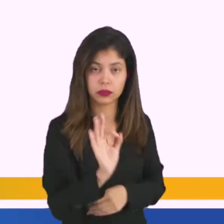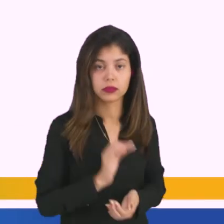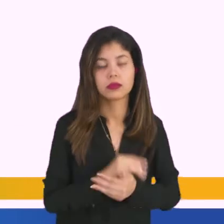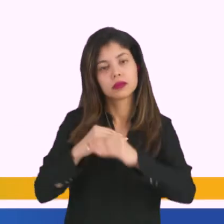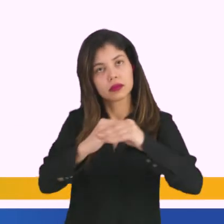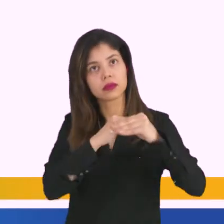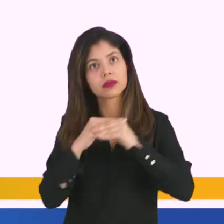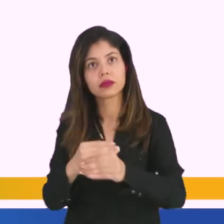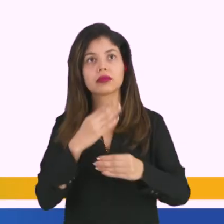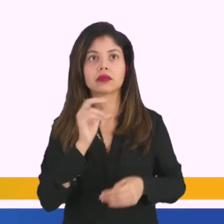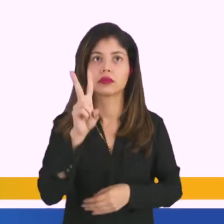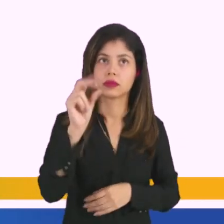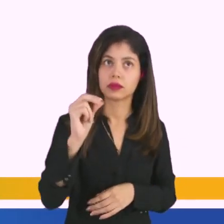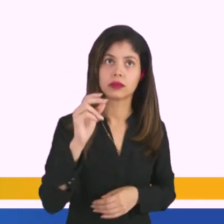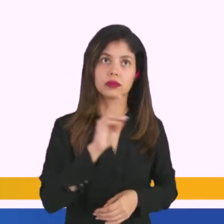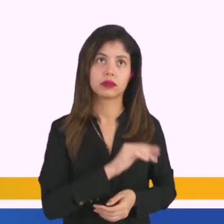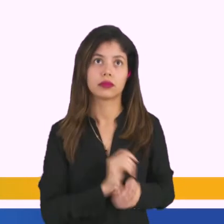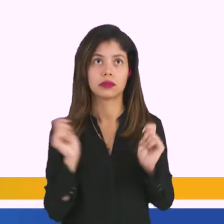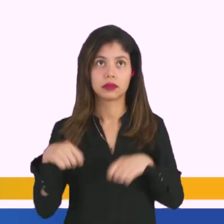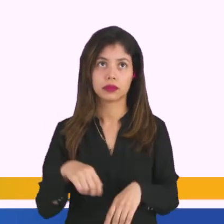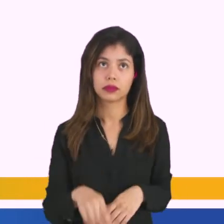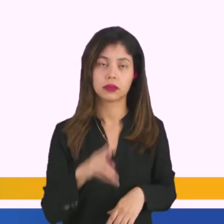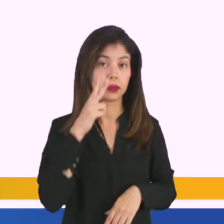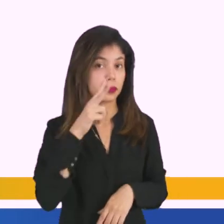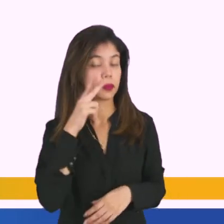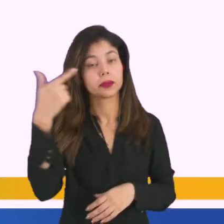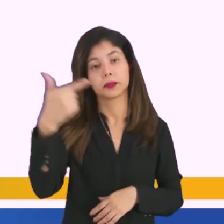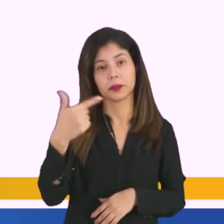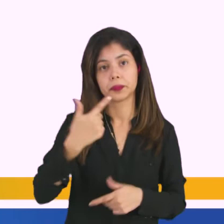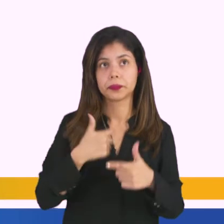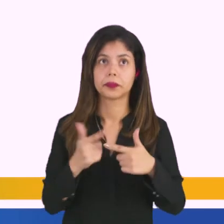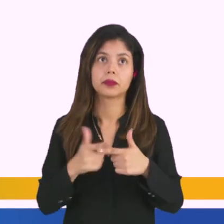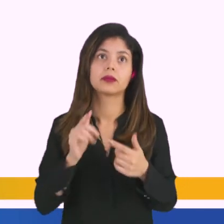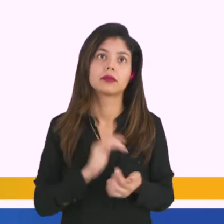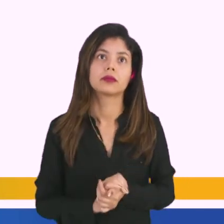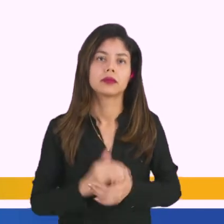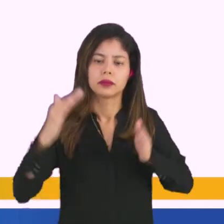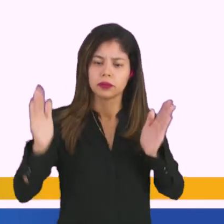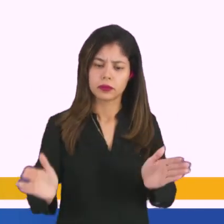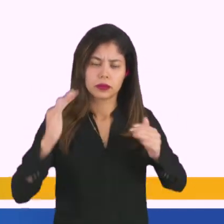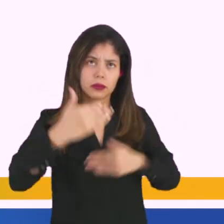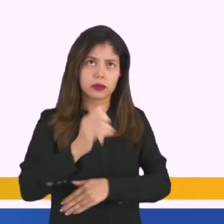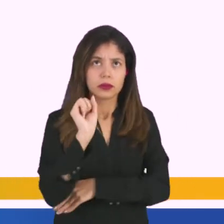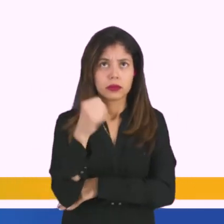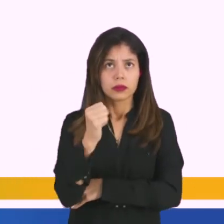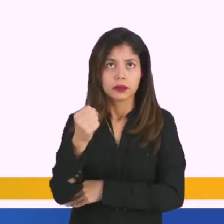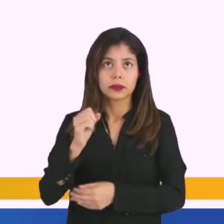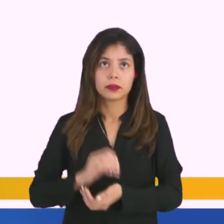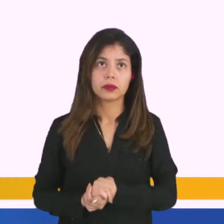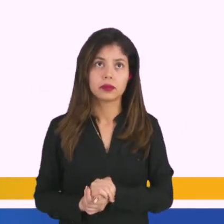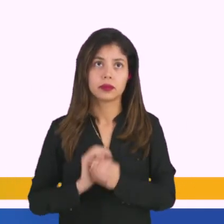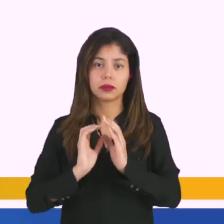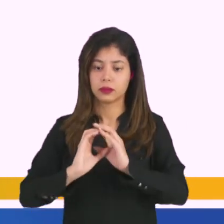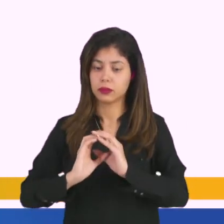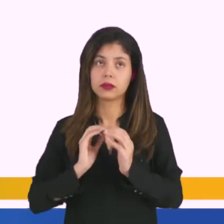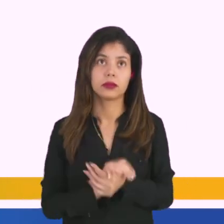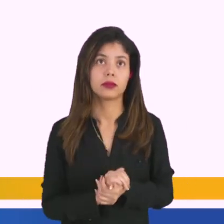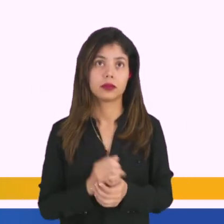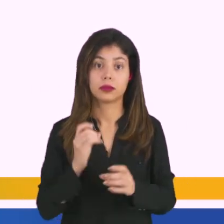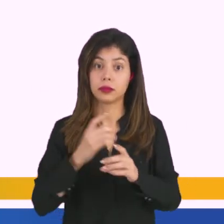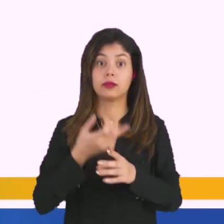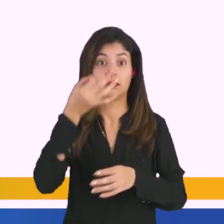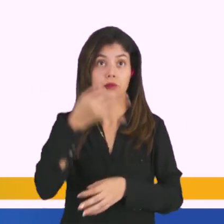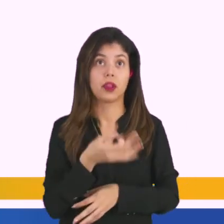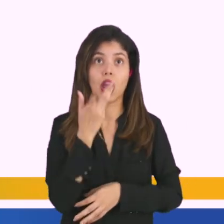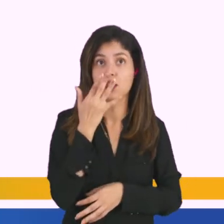é igual a 50%. Então, vamos para o segundo problema. Uma caixa contém 8 bolinhas idênticas, exceto por